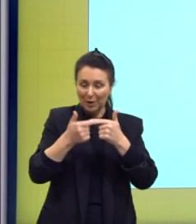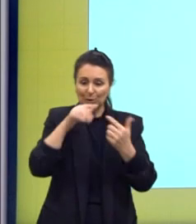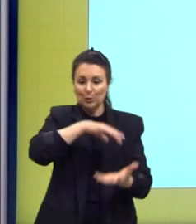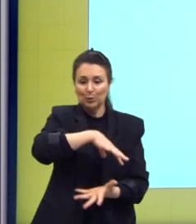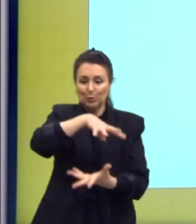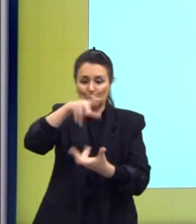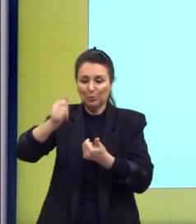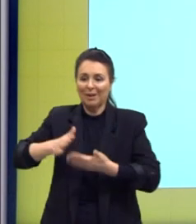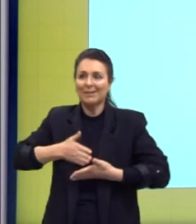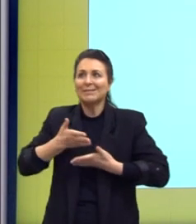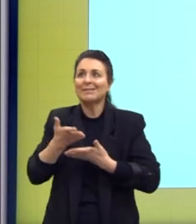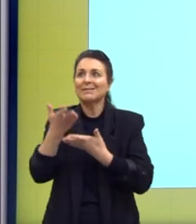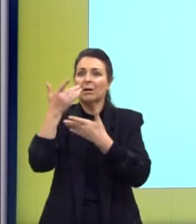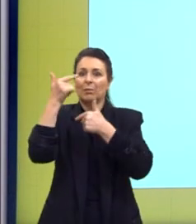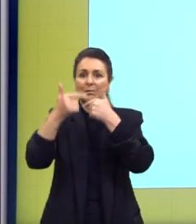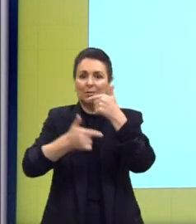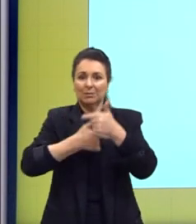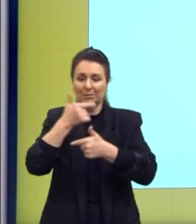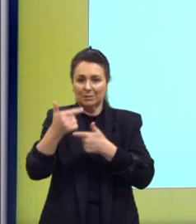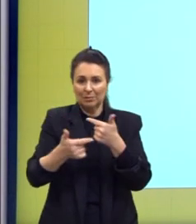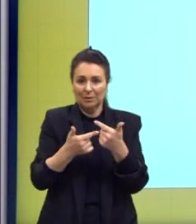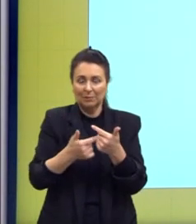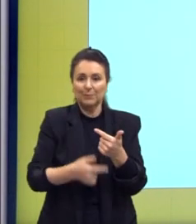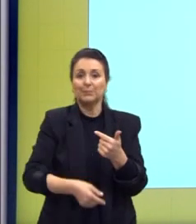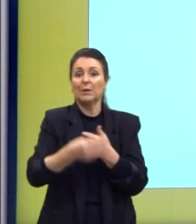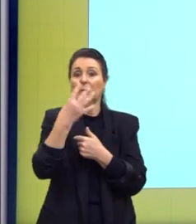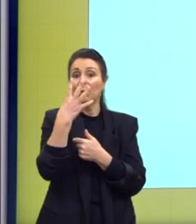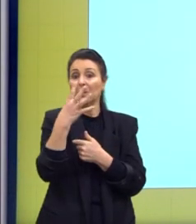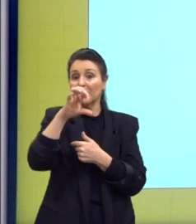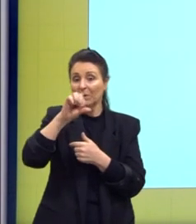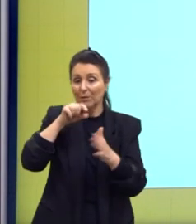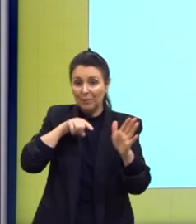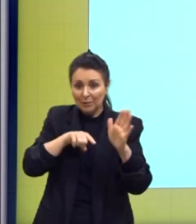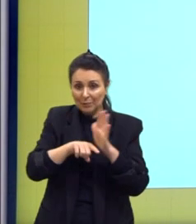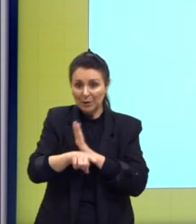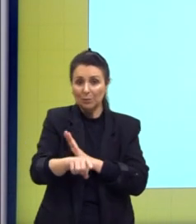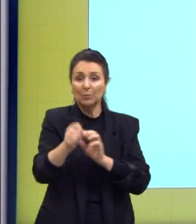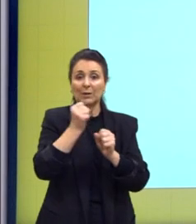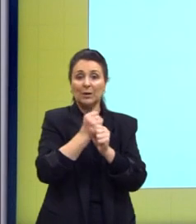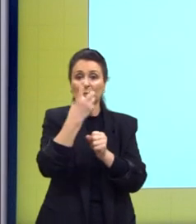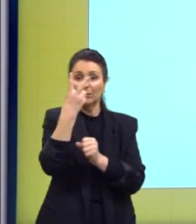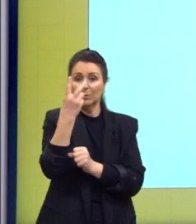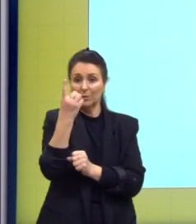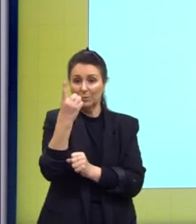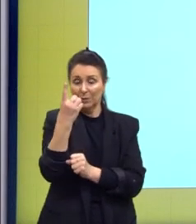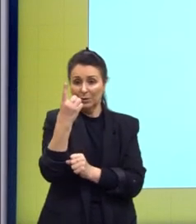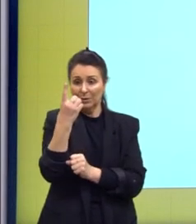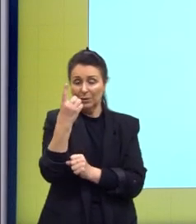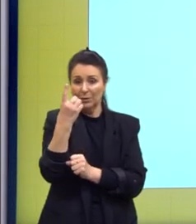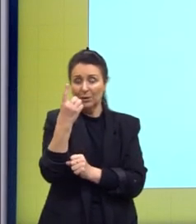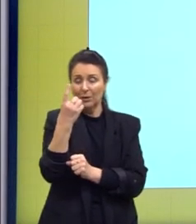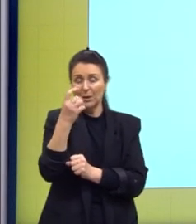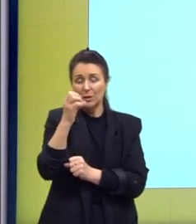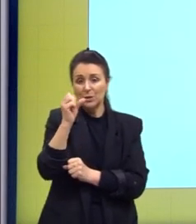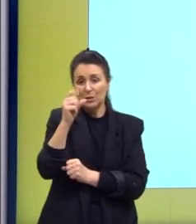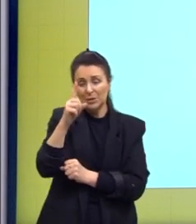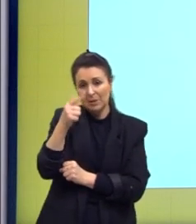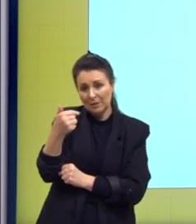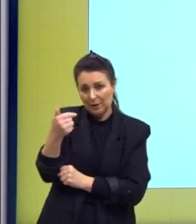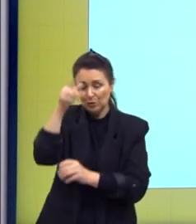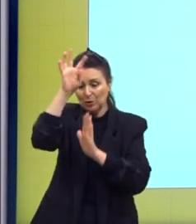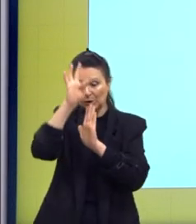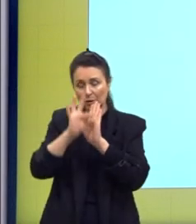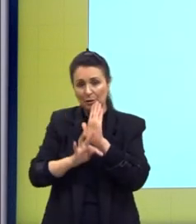exaltar o negócio e a nossa questão 49 do Enem 2017 vou ler o texto Então